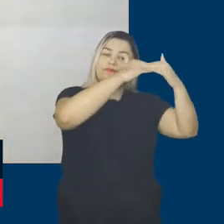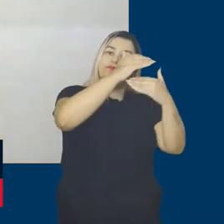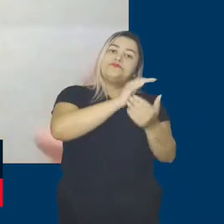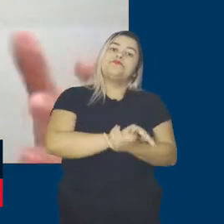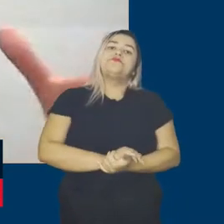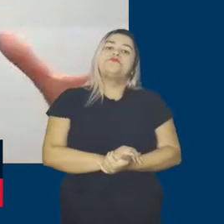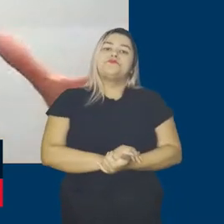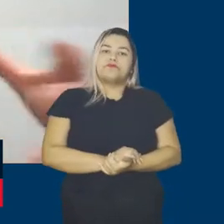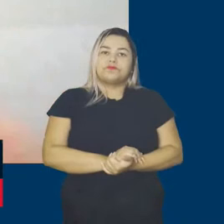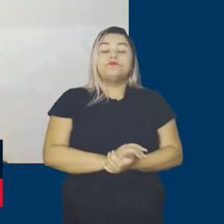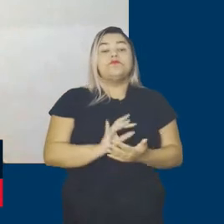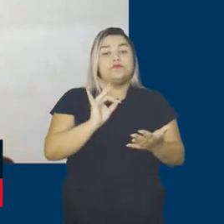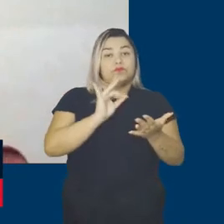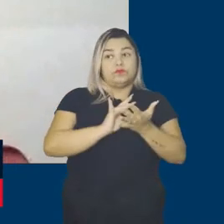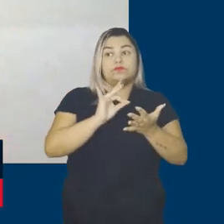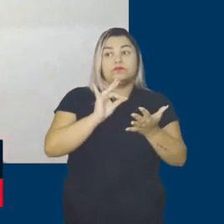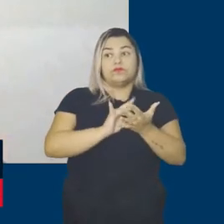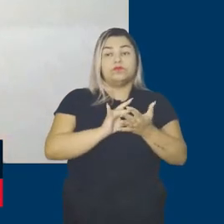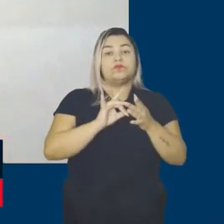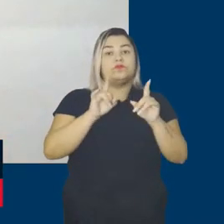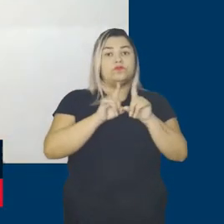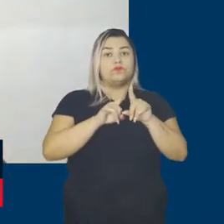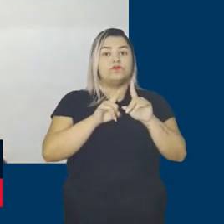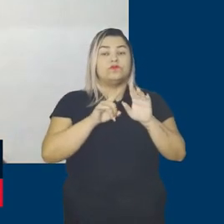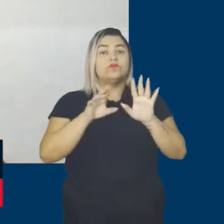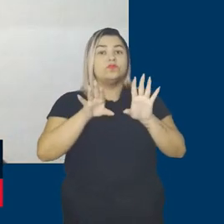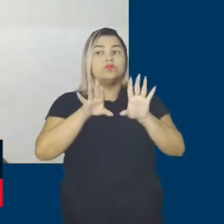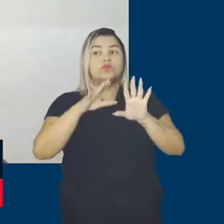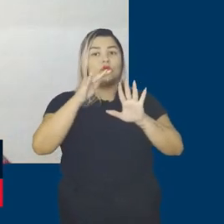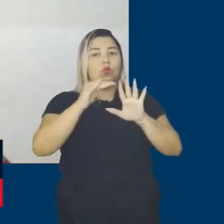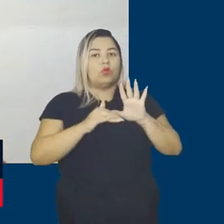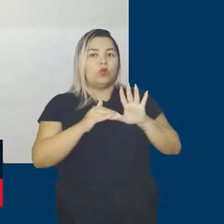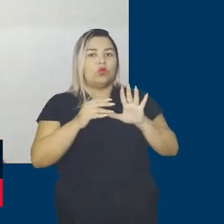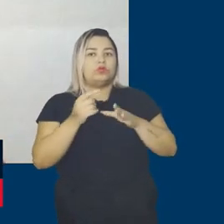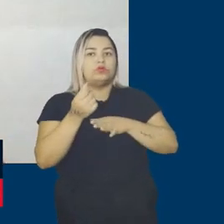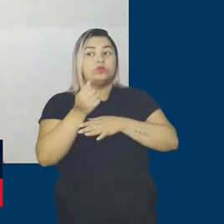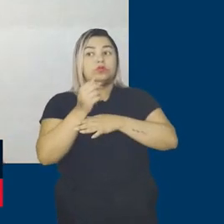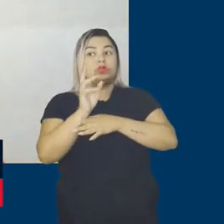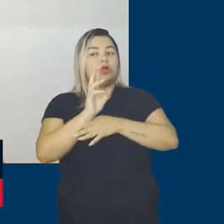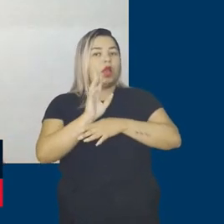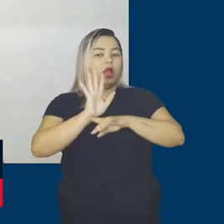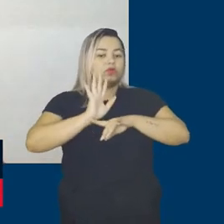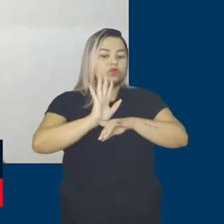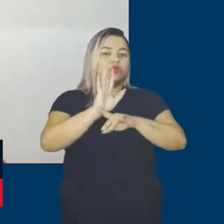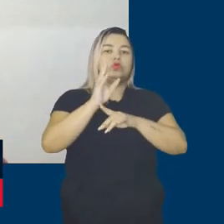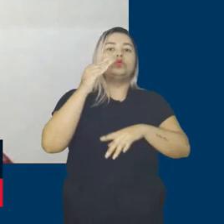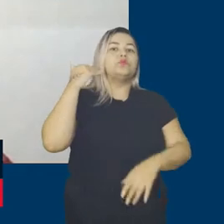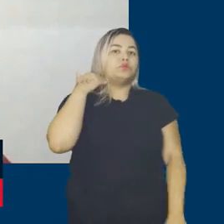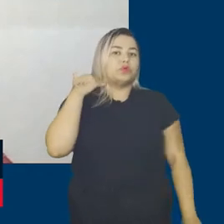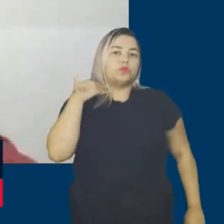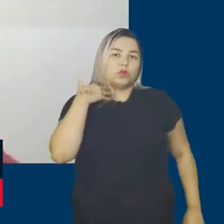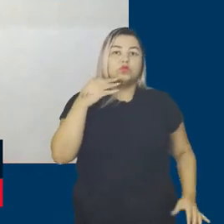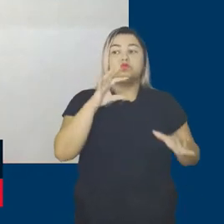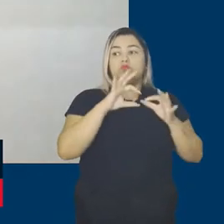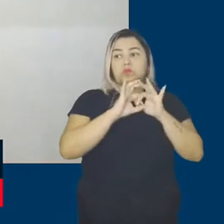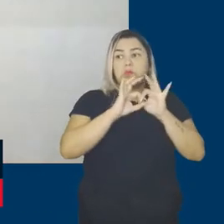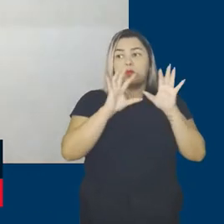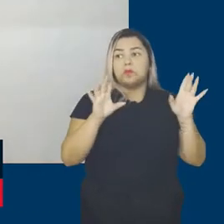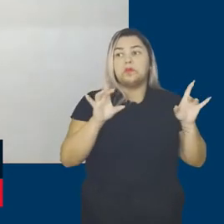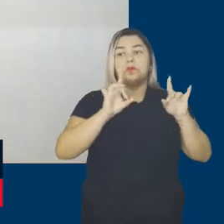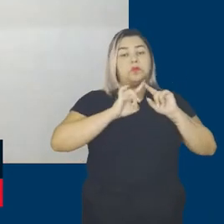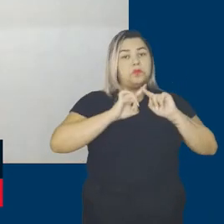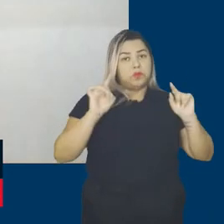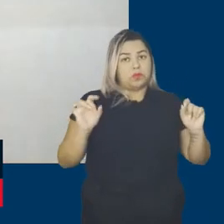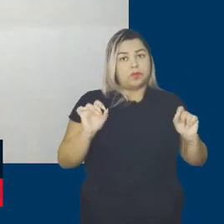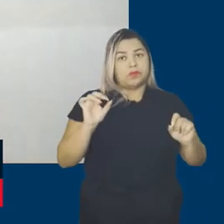verdade que nós tivemos restrição da quantidade de recursos que o banco pode dispor, mas o recurso que